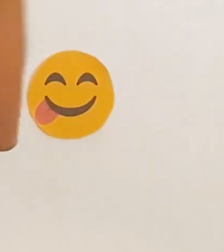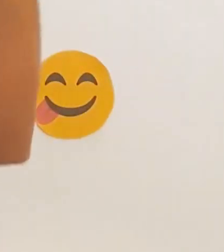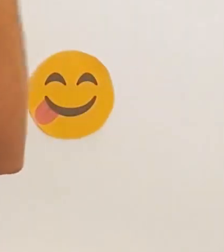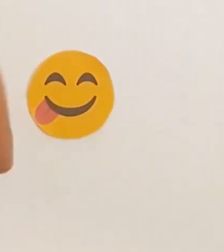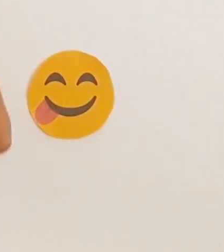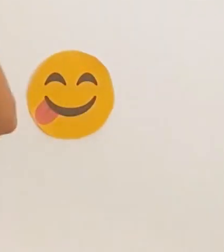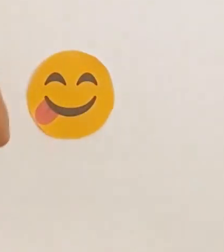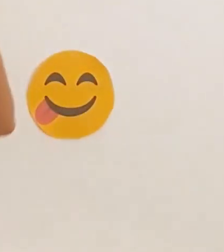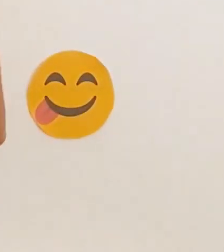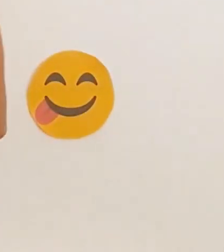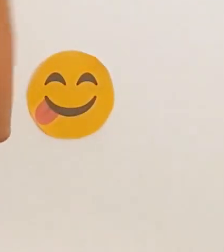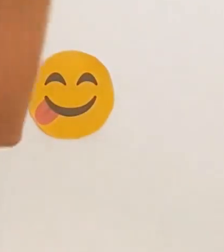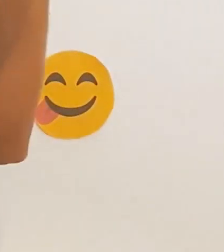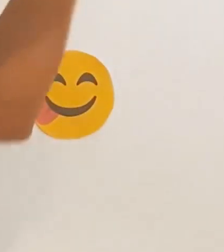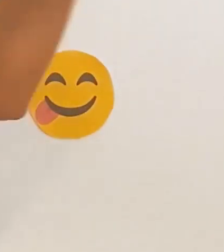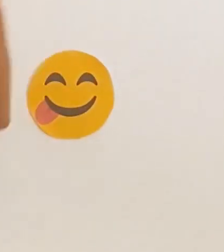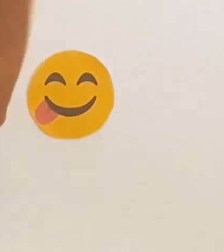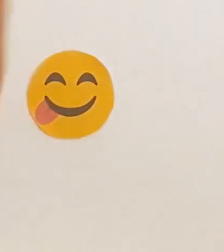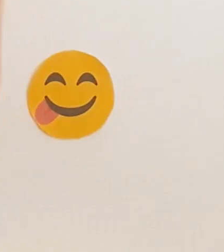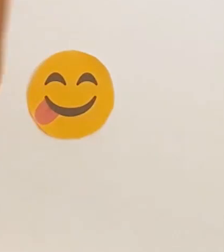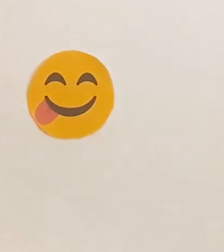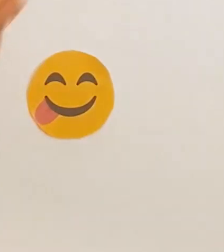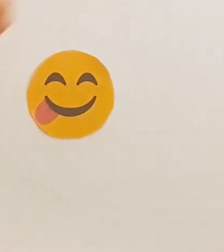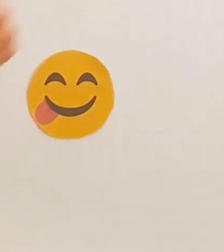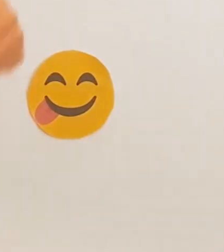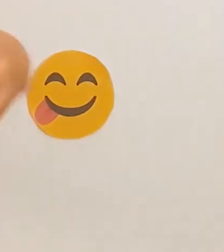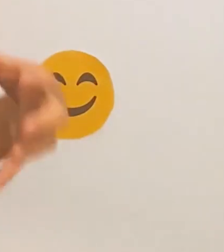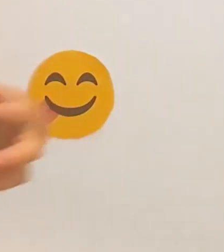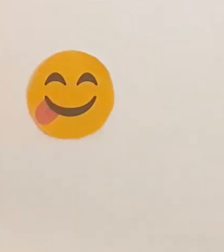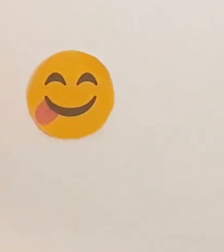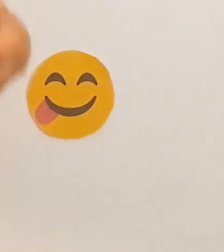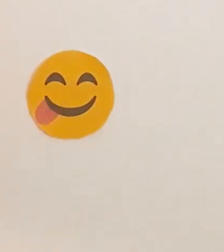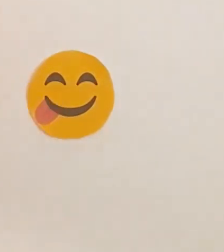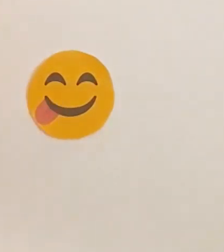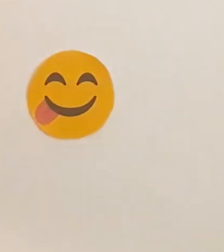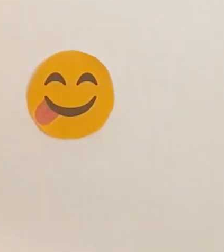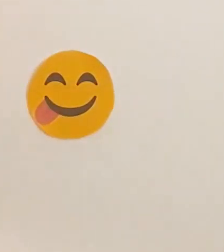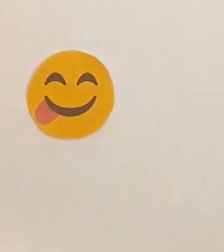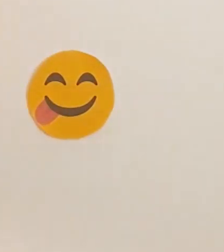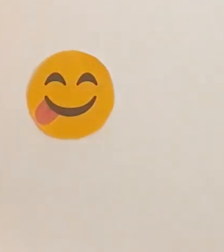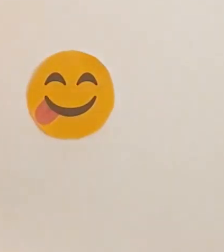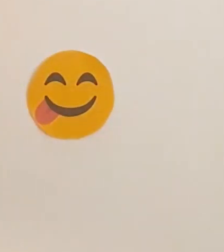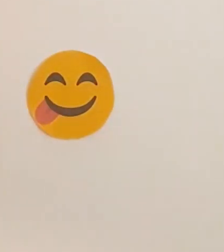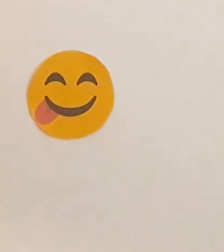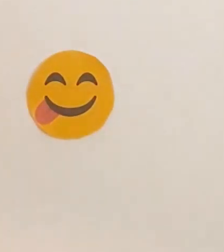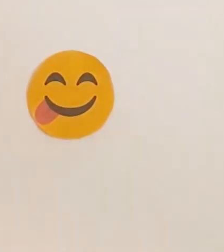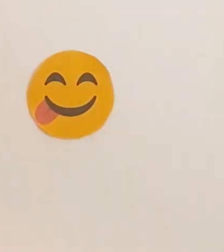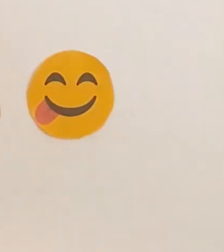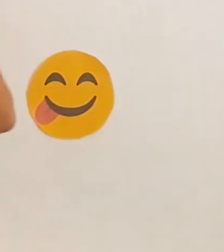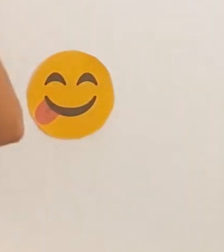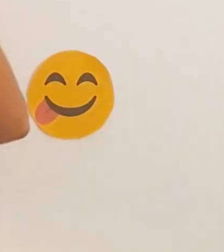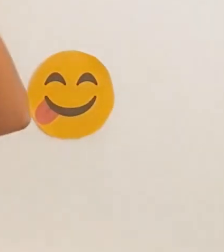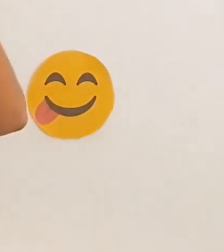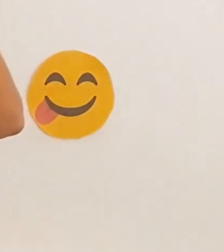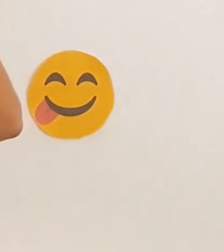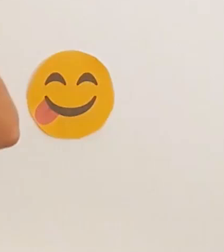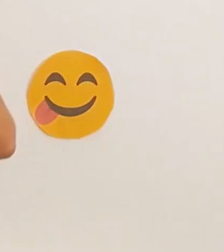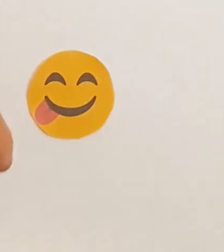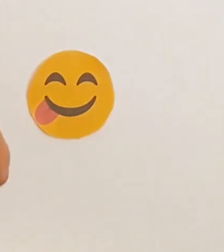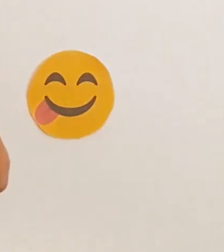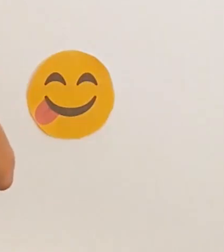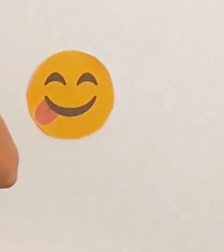povos. Povos de fora vieram para o Brasil e se encontraram e houve uma